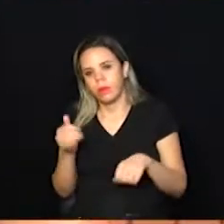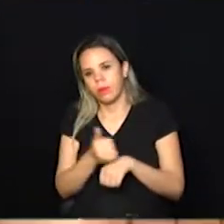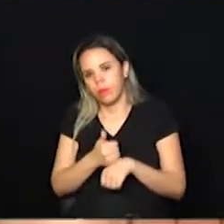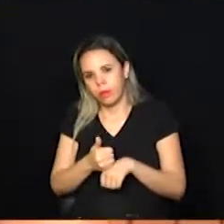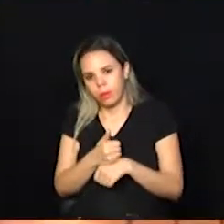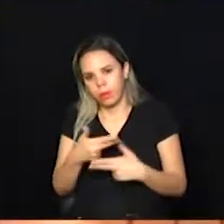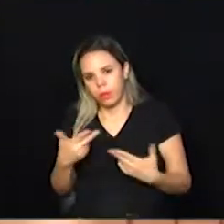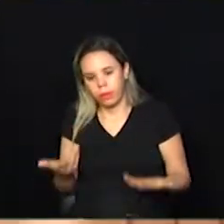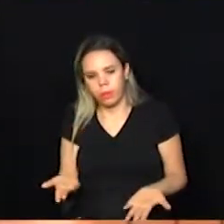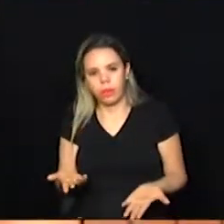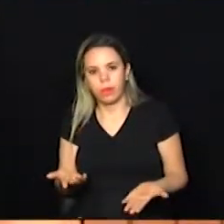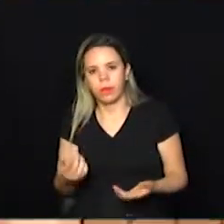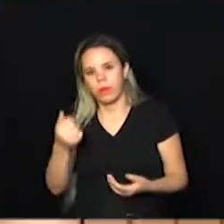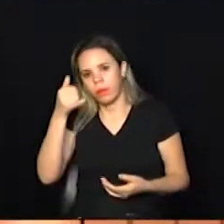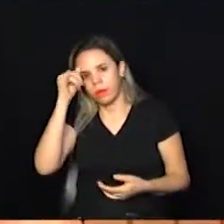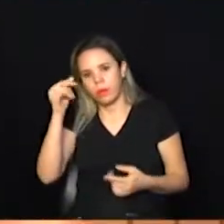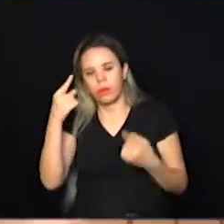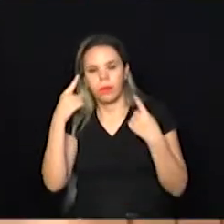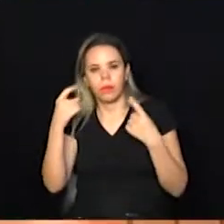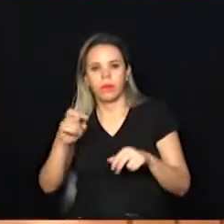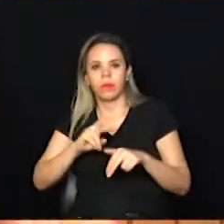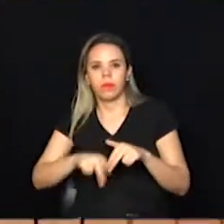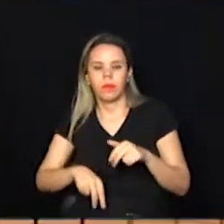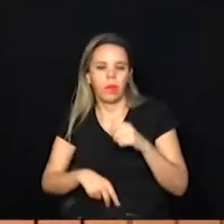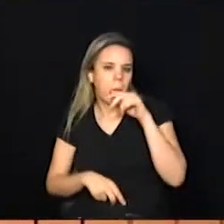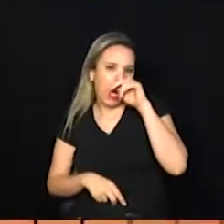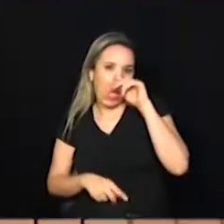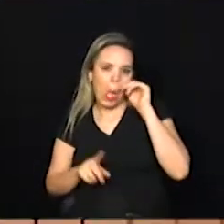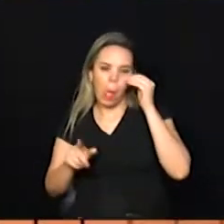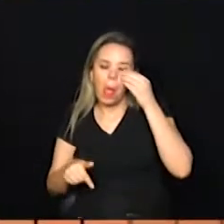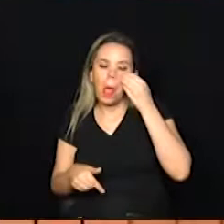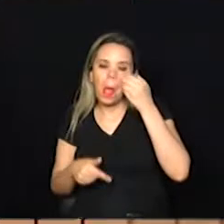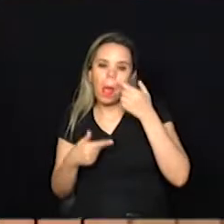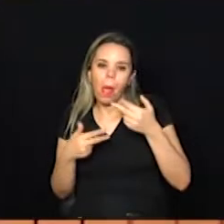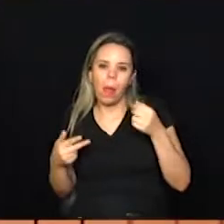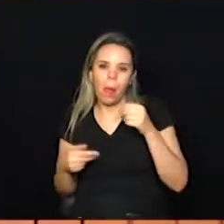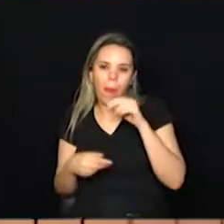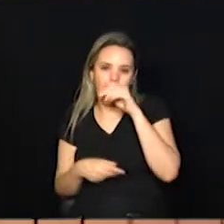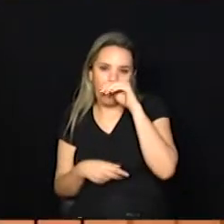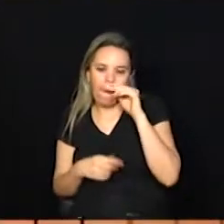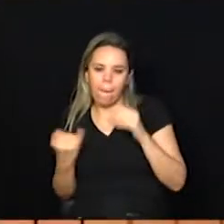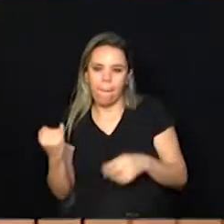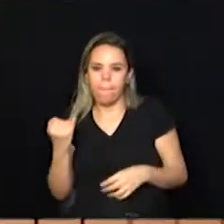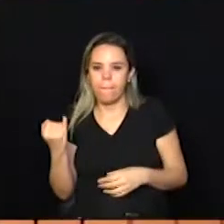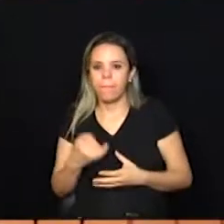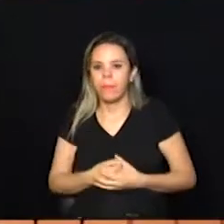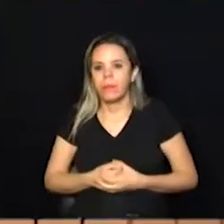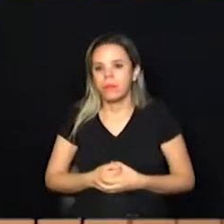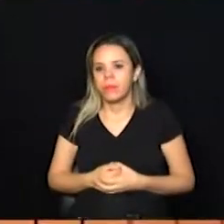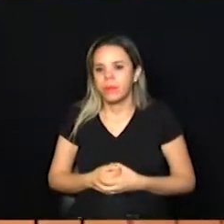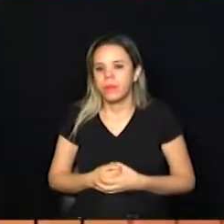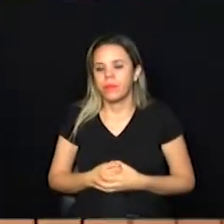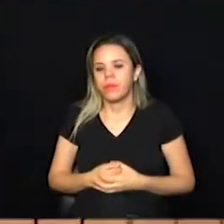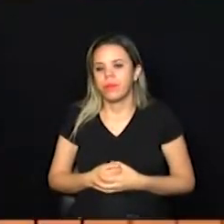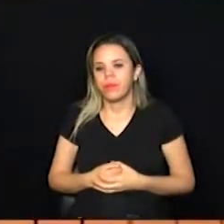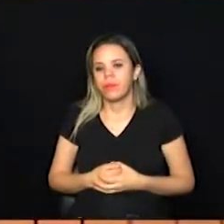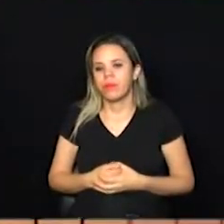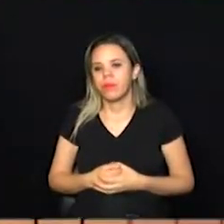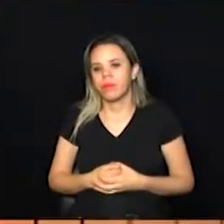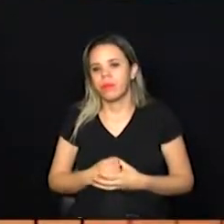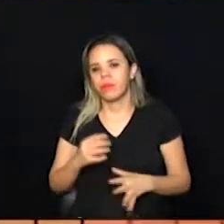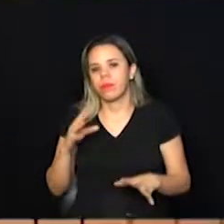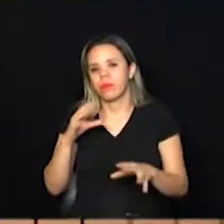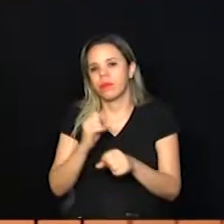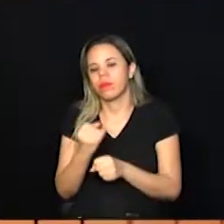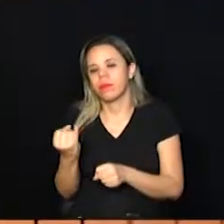especializado para o combate da violência de gênero. Né? Então, essa é uma dimensão importante que foi um acúmulo